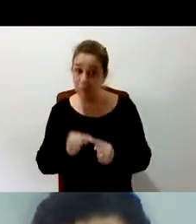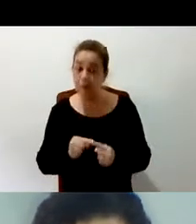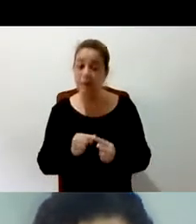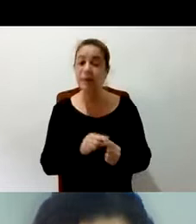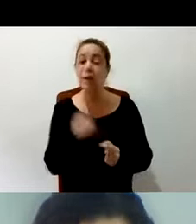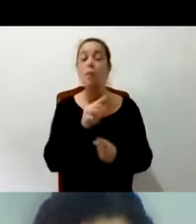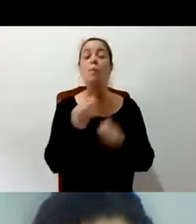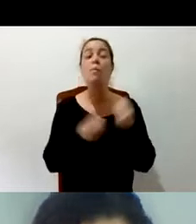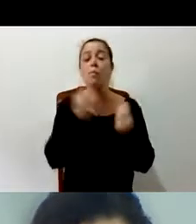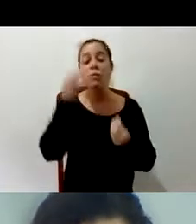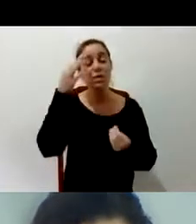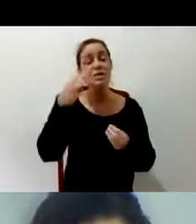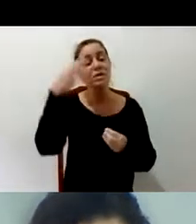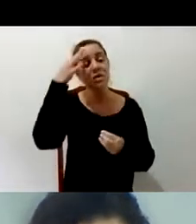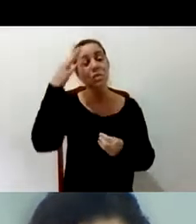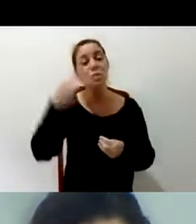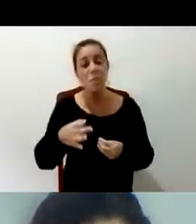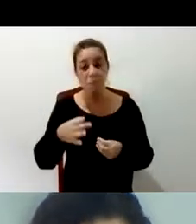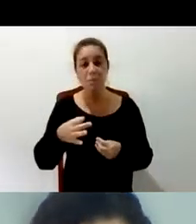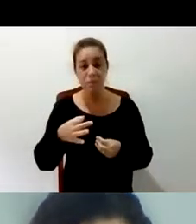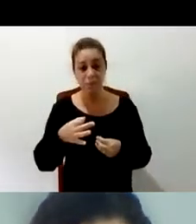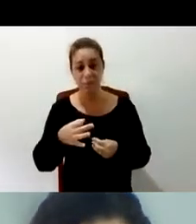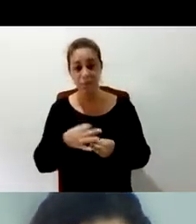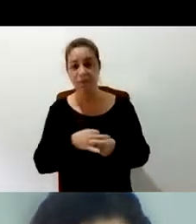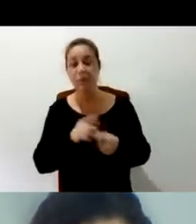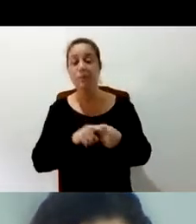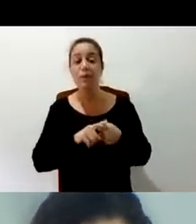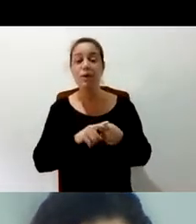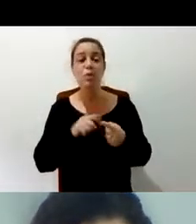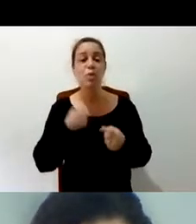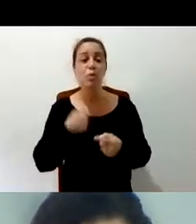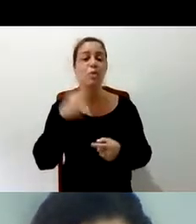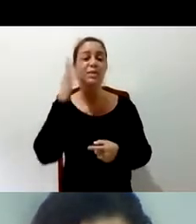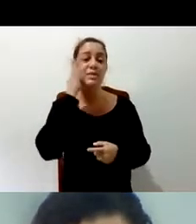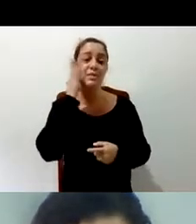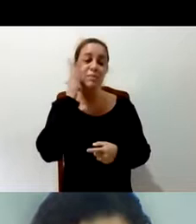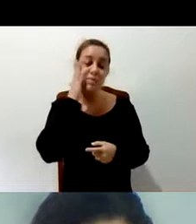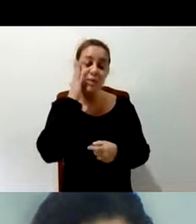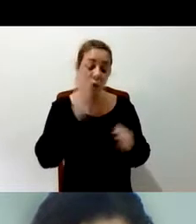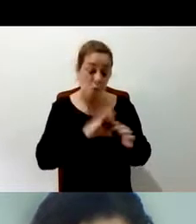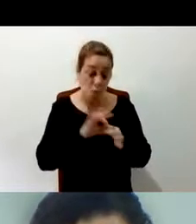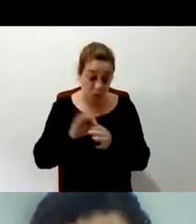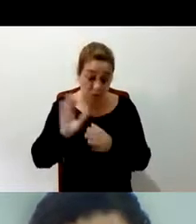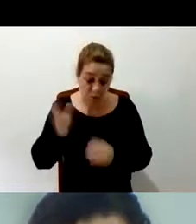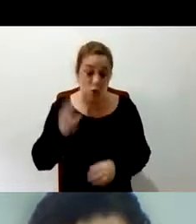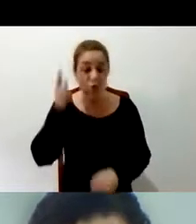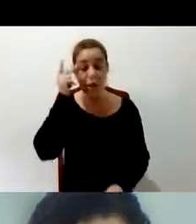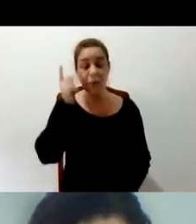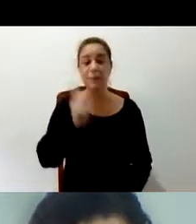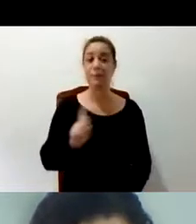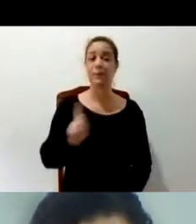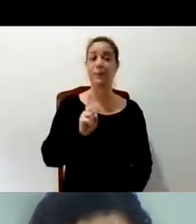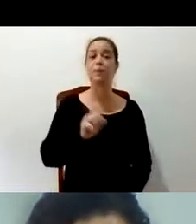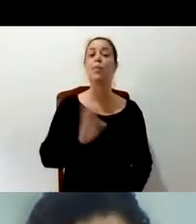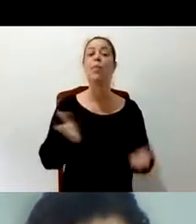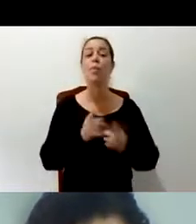né? A gente sabe que a gente não está num contexto normal ainda, sala de aula hoje não é a mesma coisa, né?